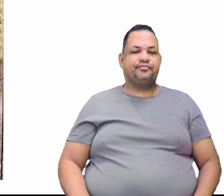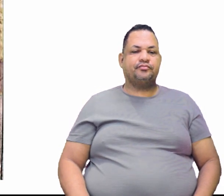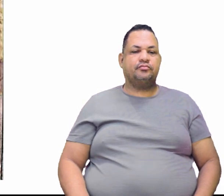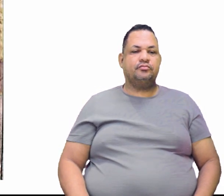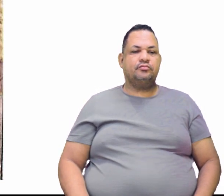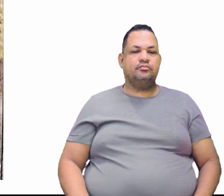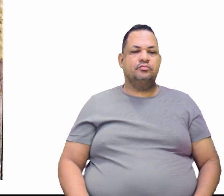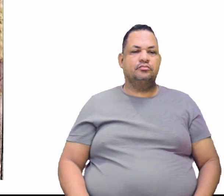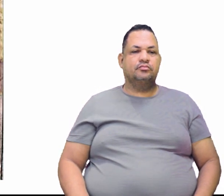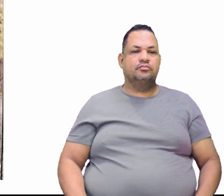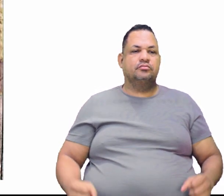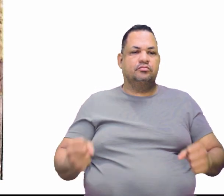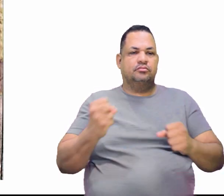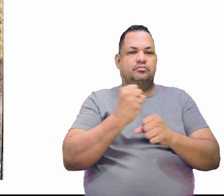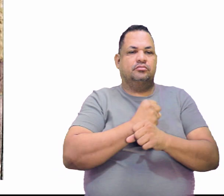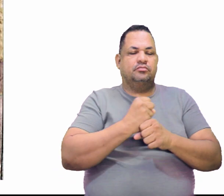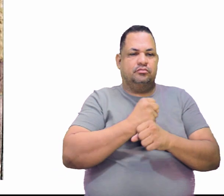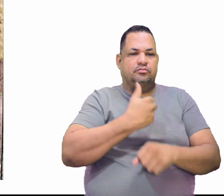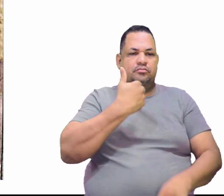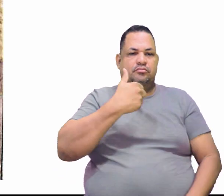Olha aí, em